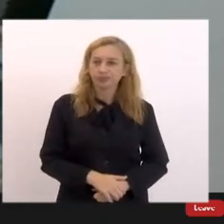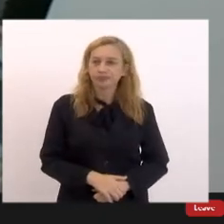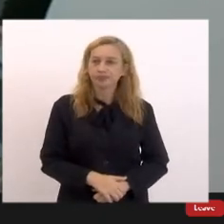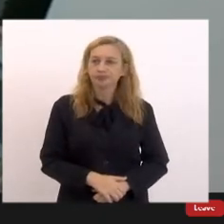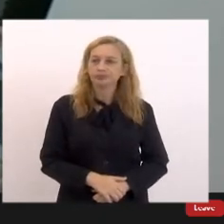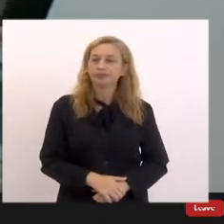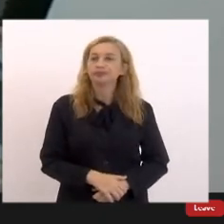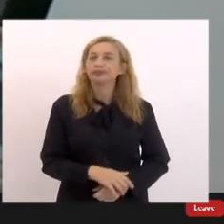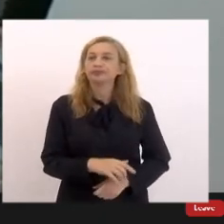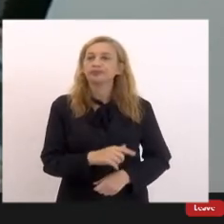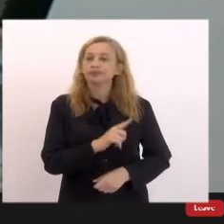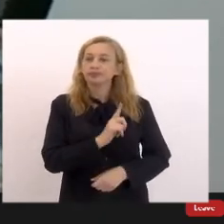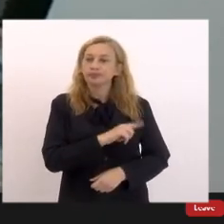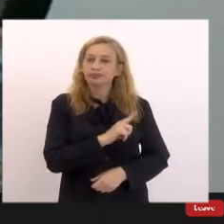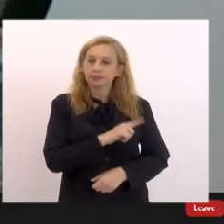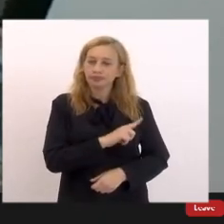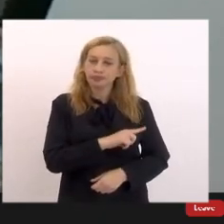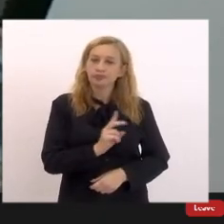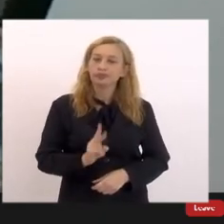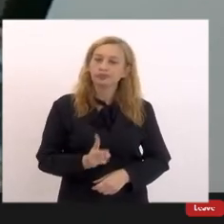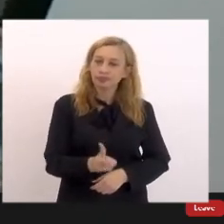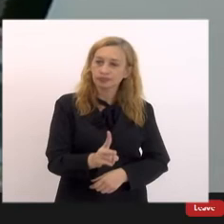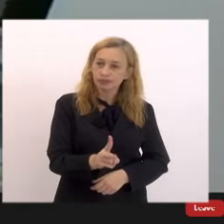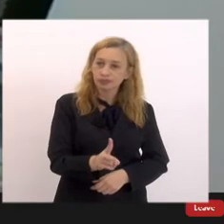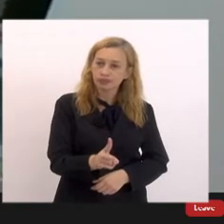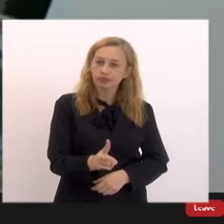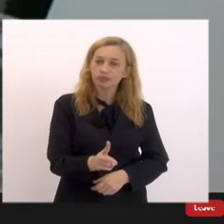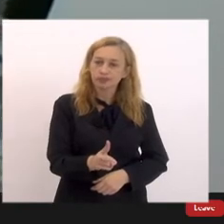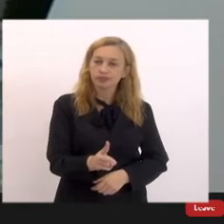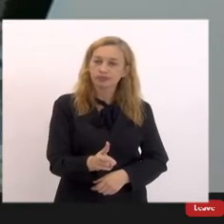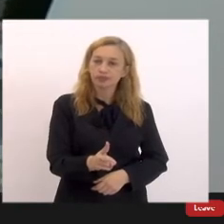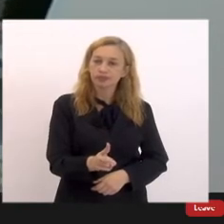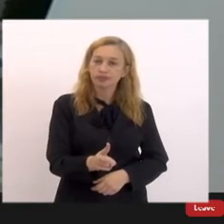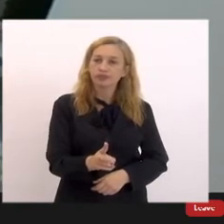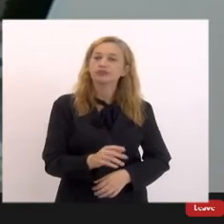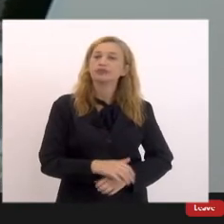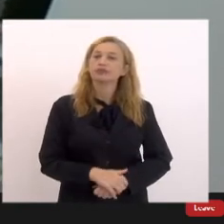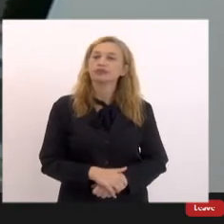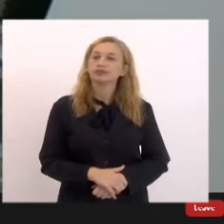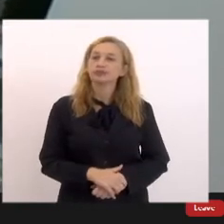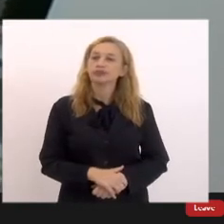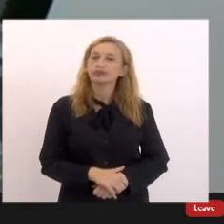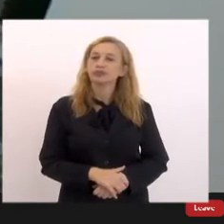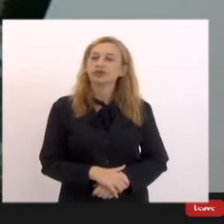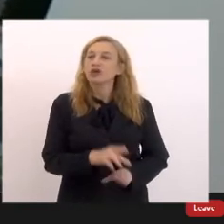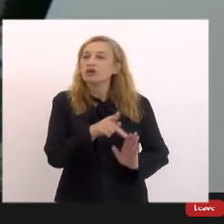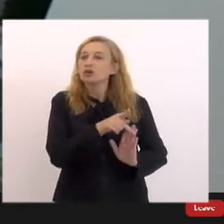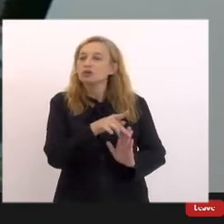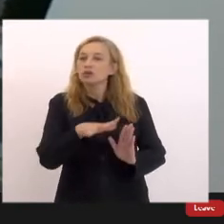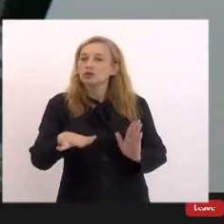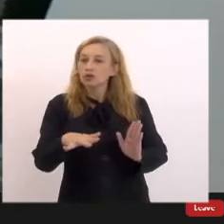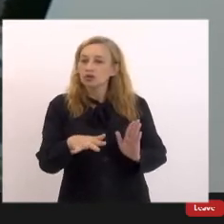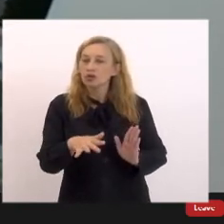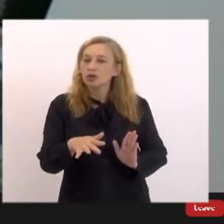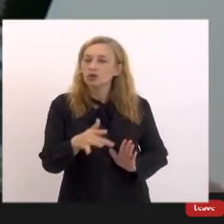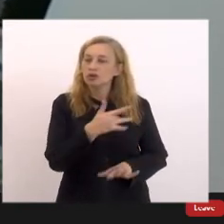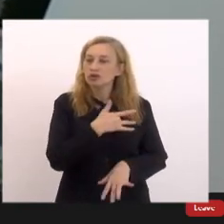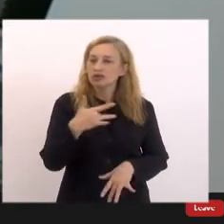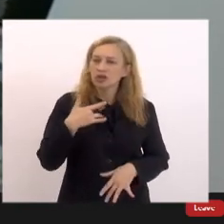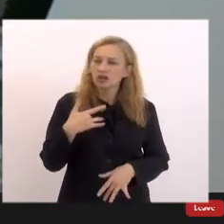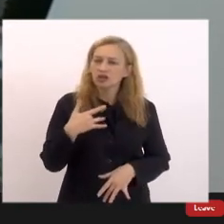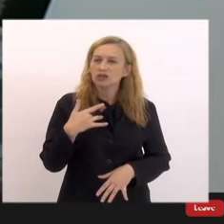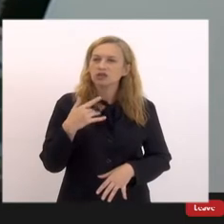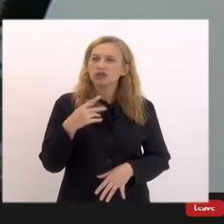bom gerenciamento para garantir a continuidade das atividades presenciais. Eu vou tocar nisso. protocolos sanitários, a gente tem destacado muito